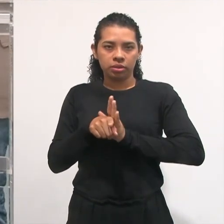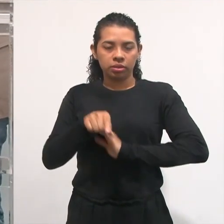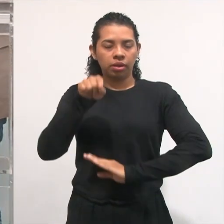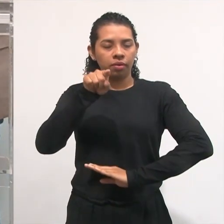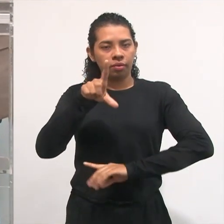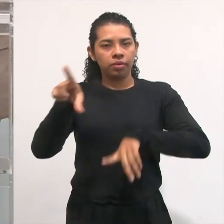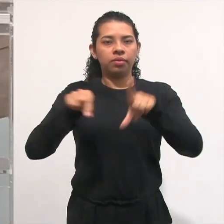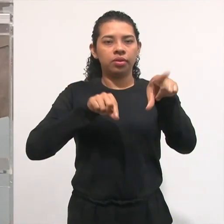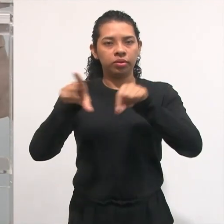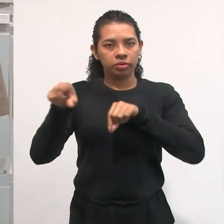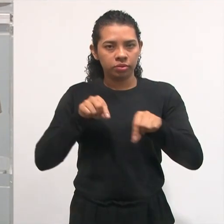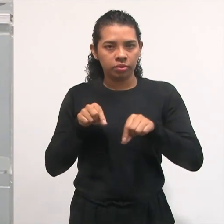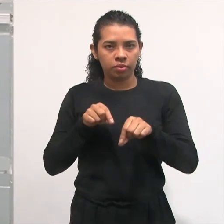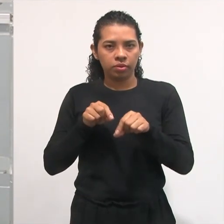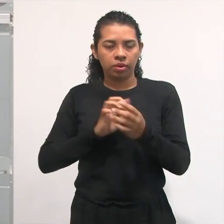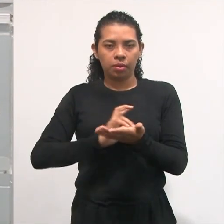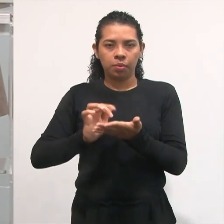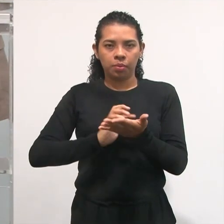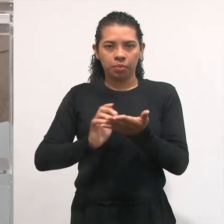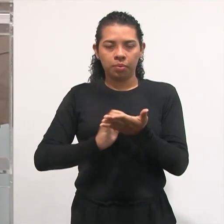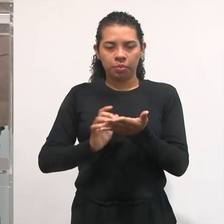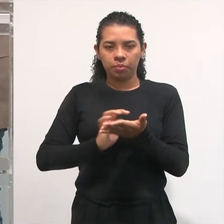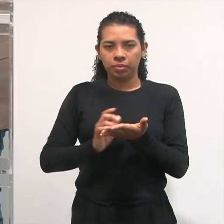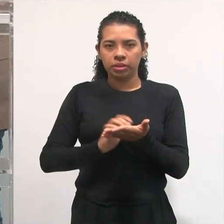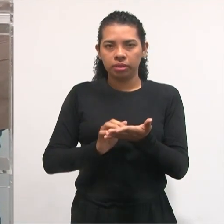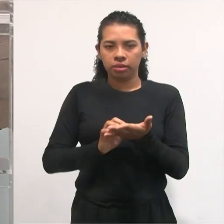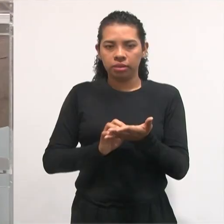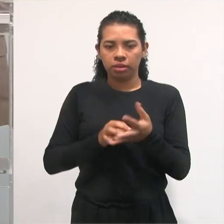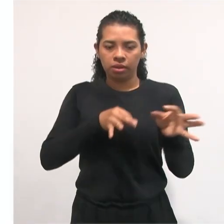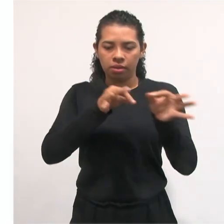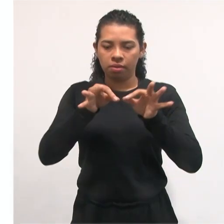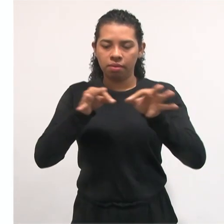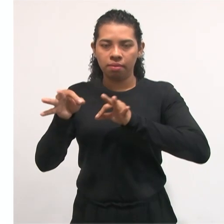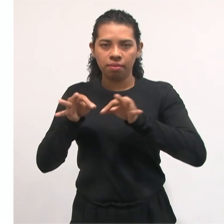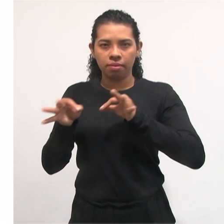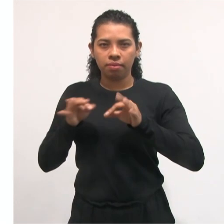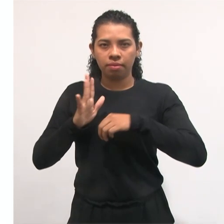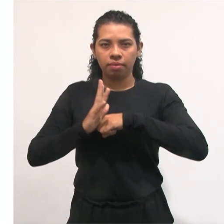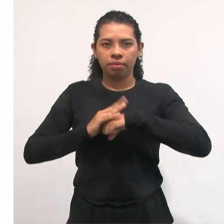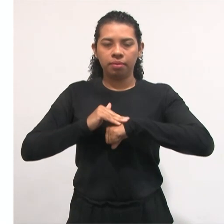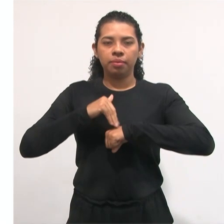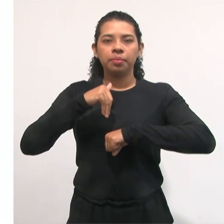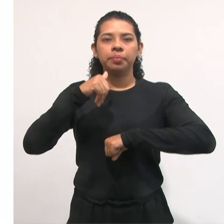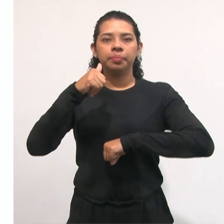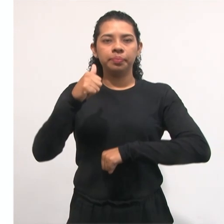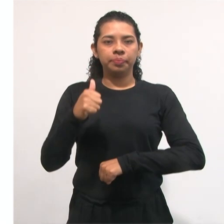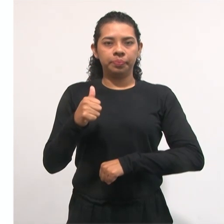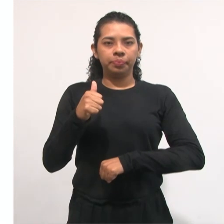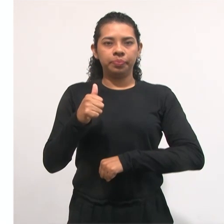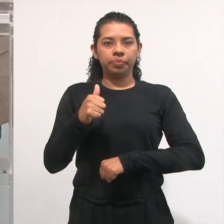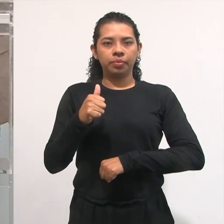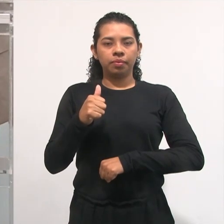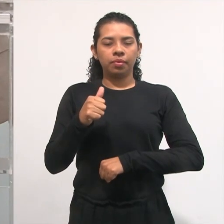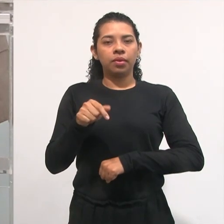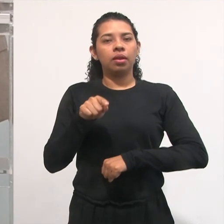essas informações lá na secretaria. E aí você pode organizar isso de forma que você tenha,